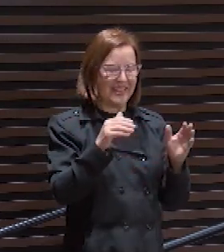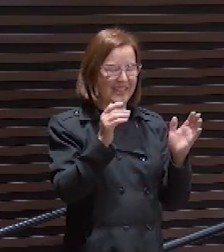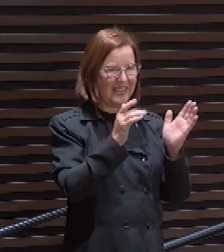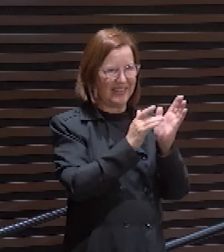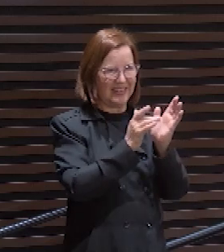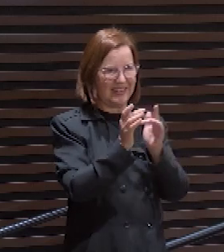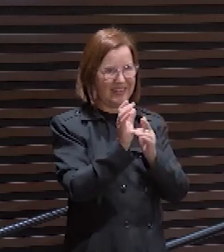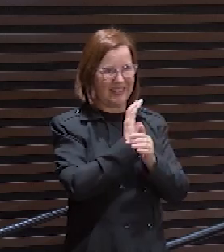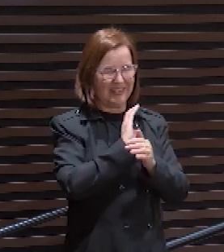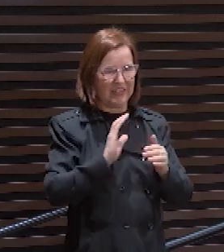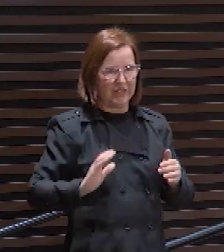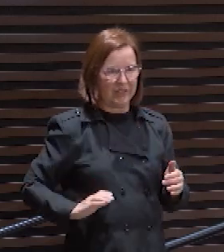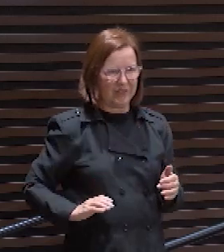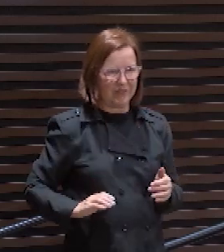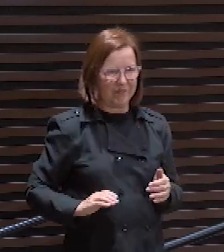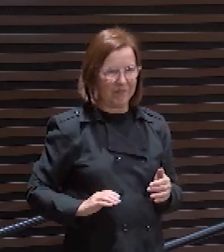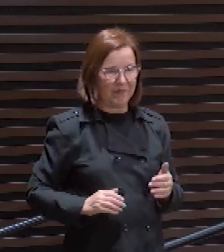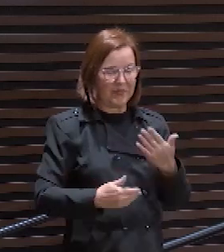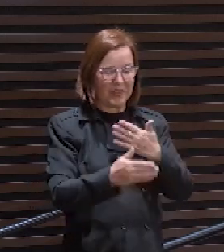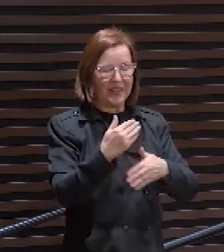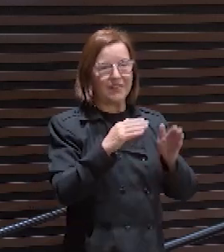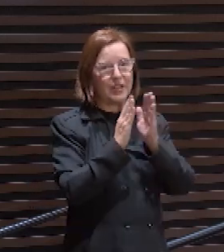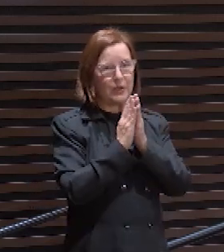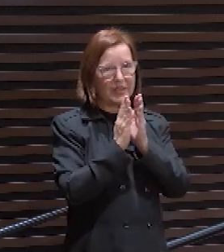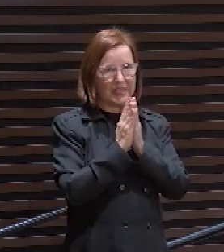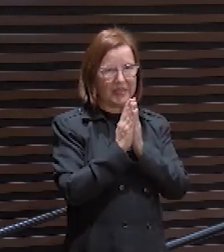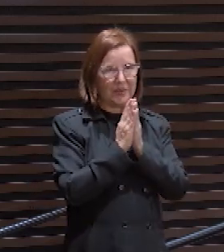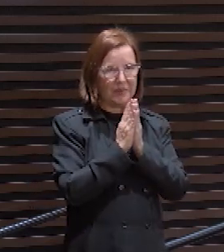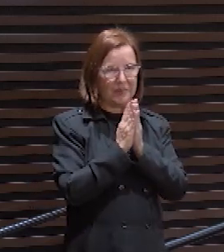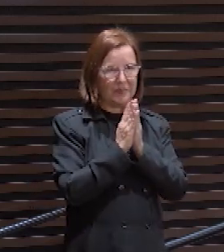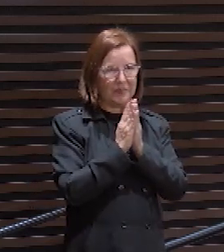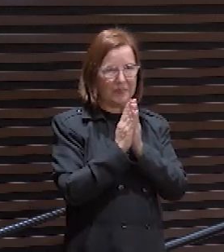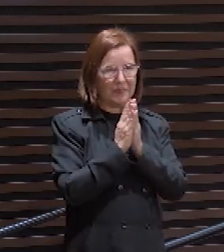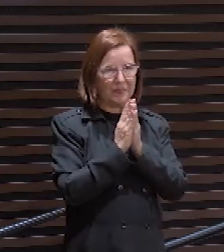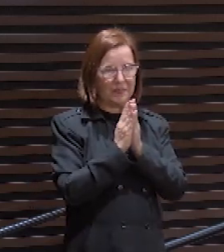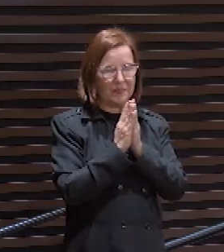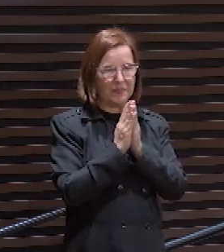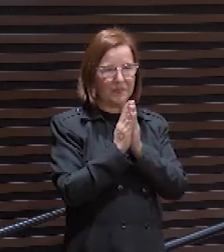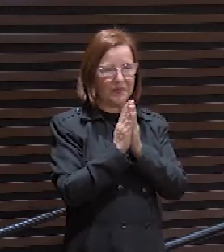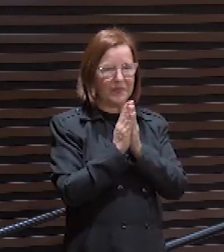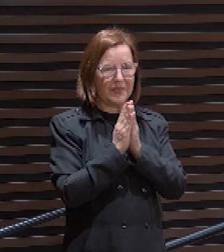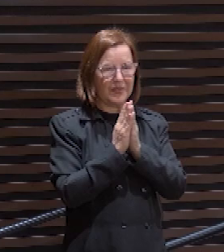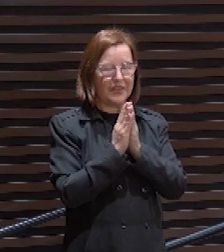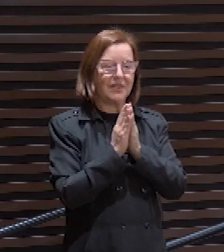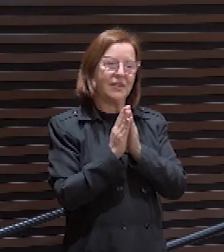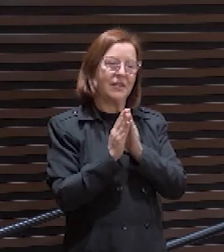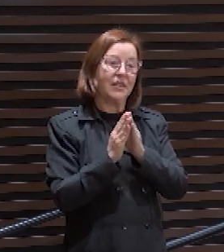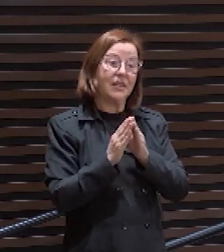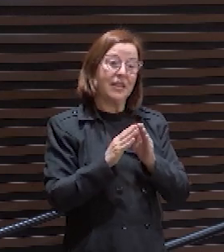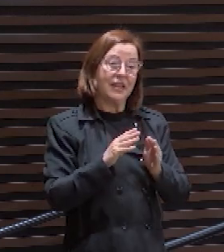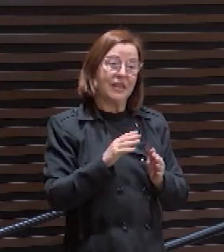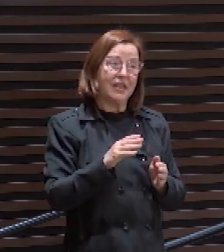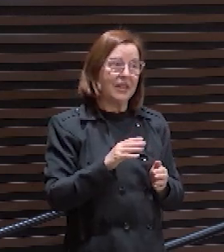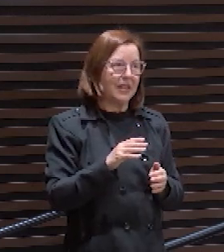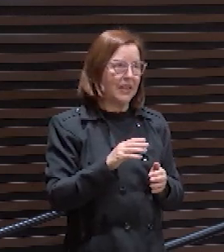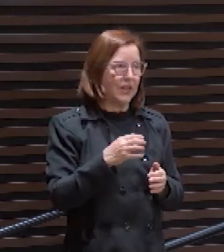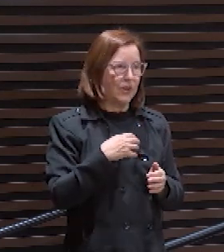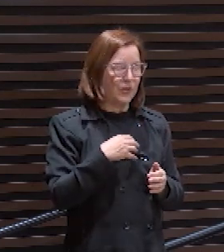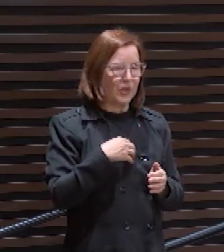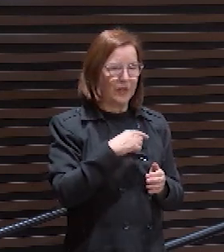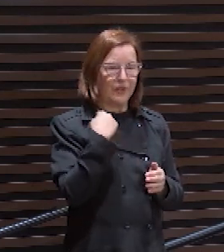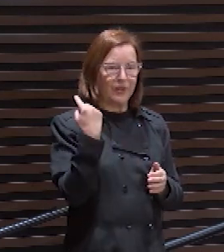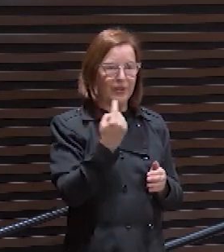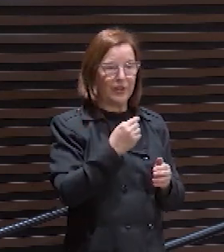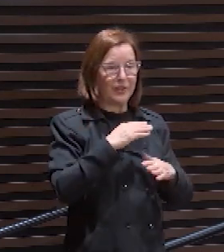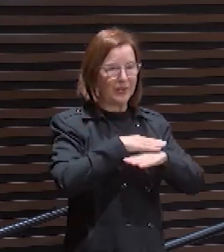é o quê? É a oração. É o meio pelo qual nós podemos falar com Deus. Irmãos, você pode ser íntimo de alguém se